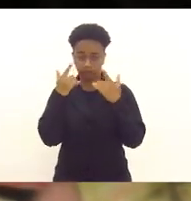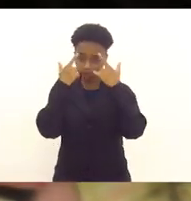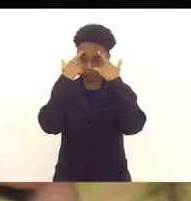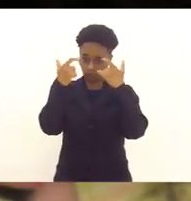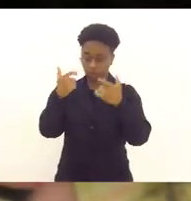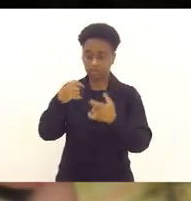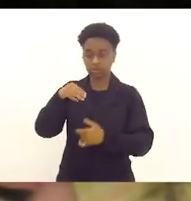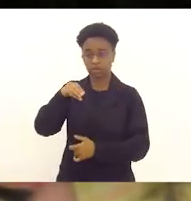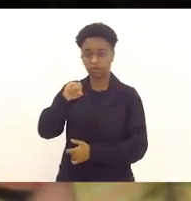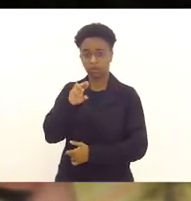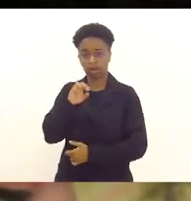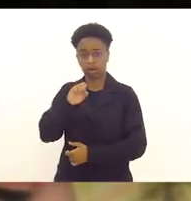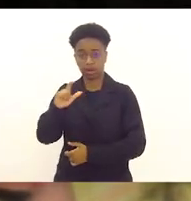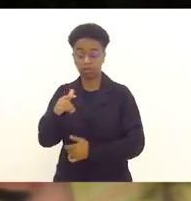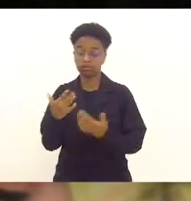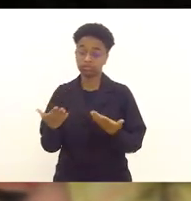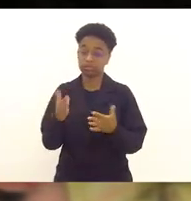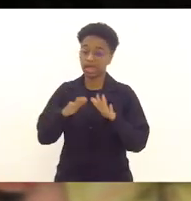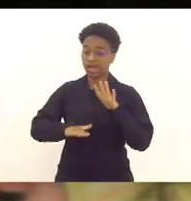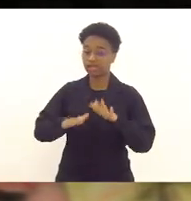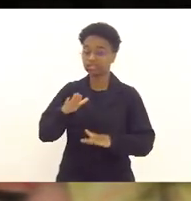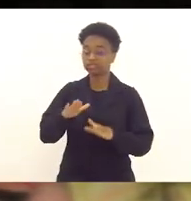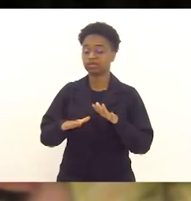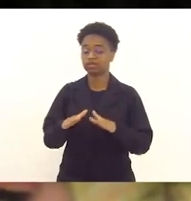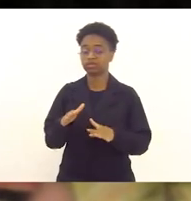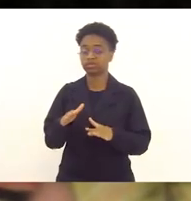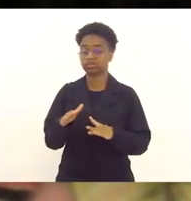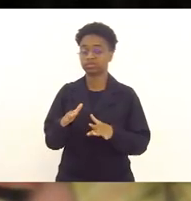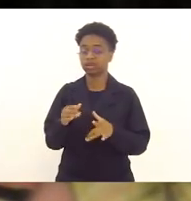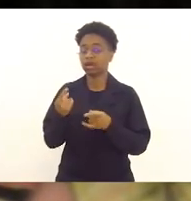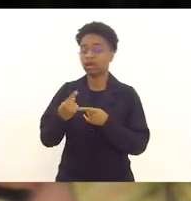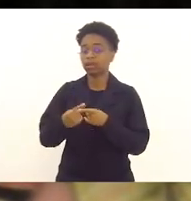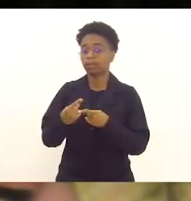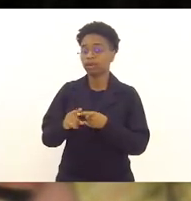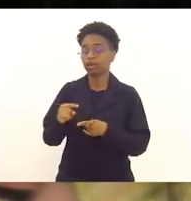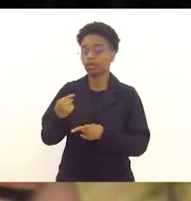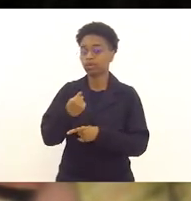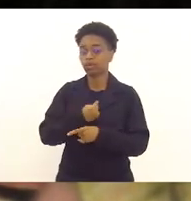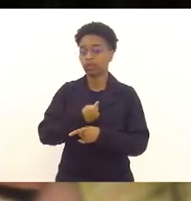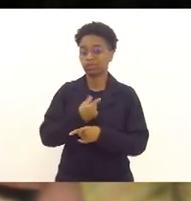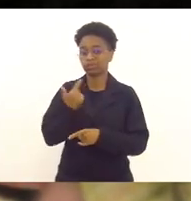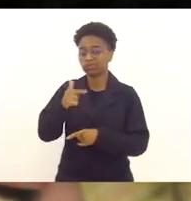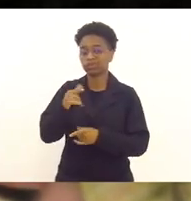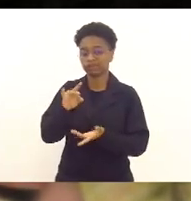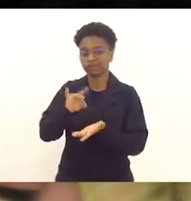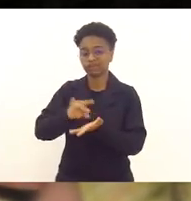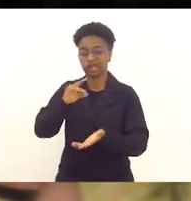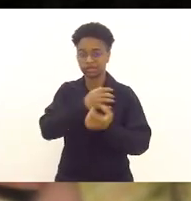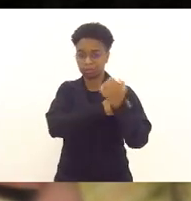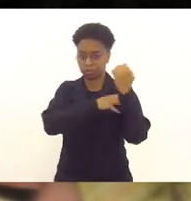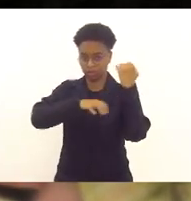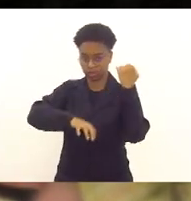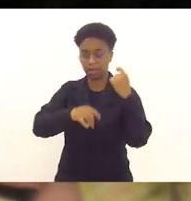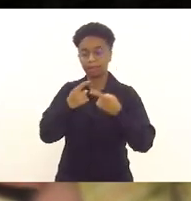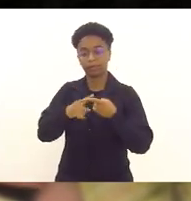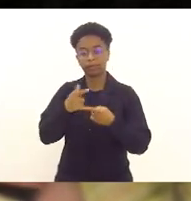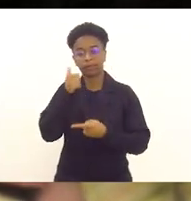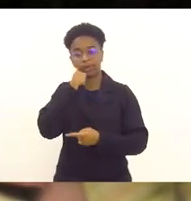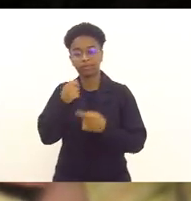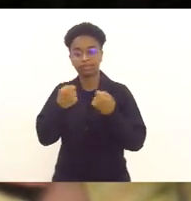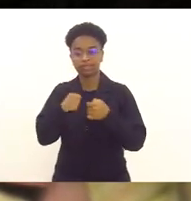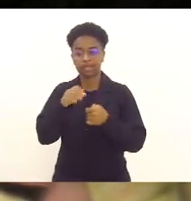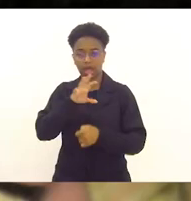moral e a gente às vezes porque a gente não pratica aquele empoderamento de verdade né e as mulheres precisam se amar